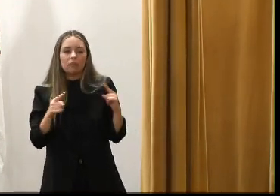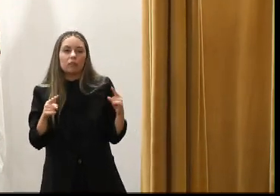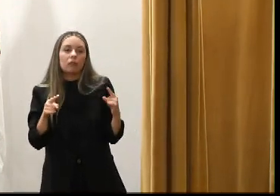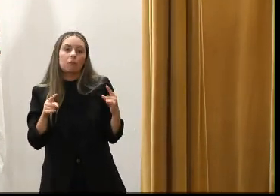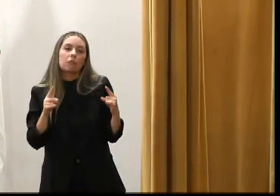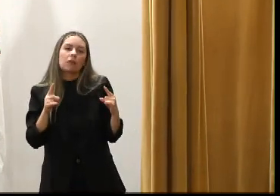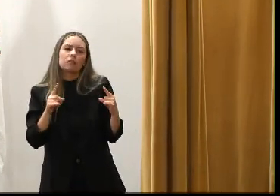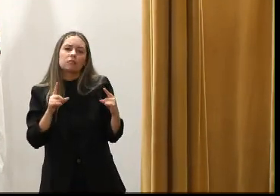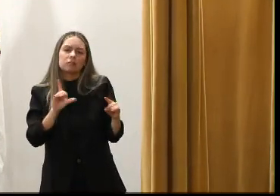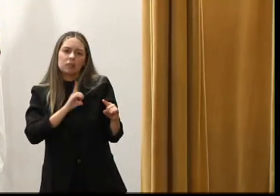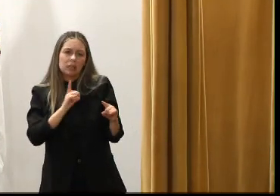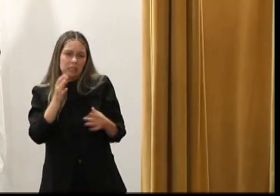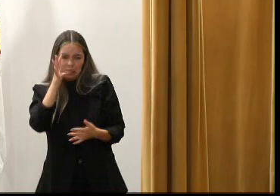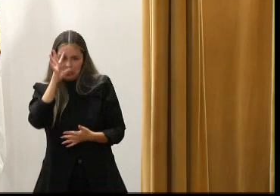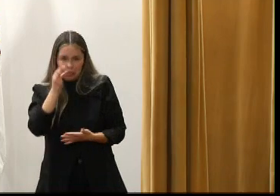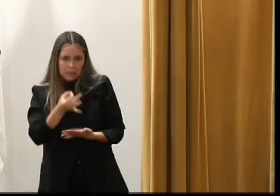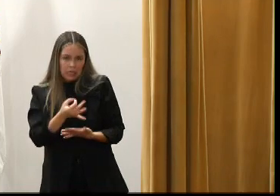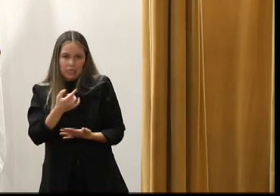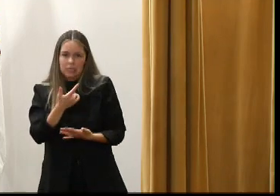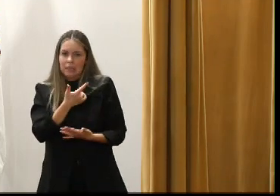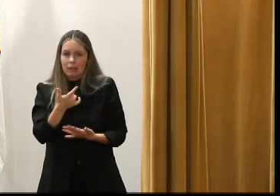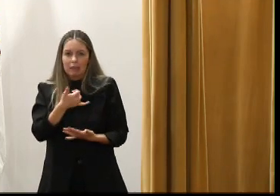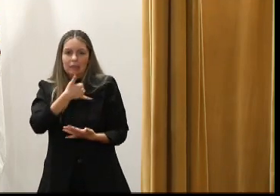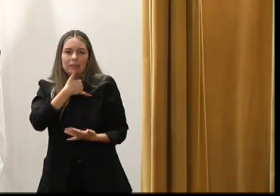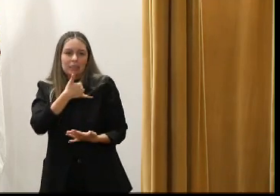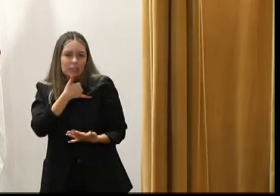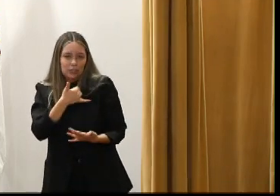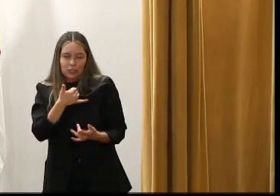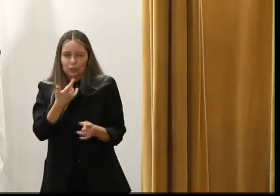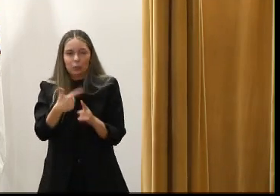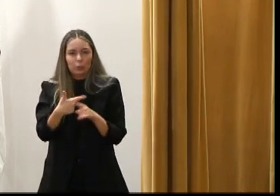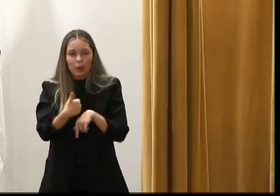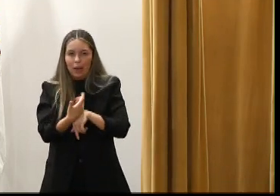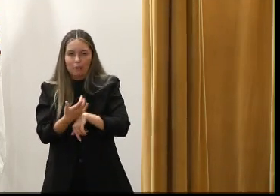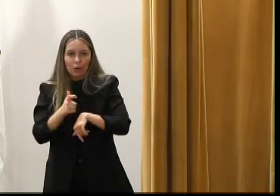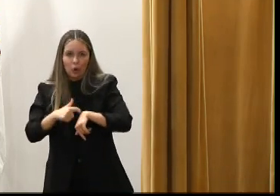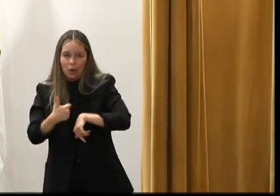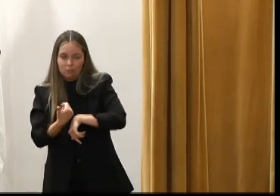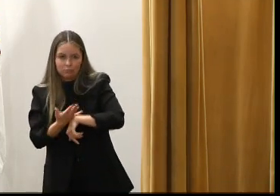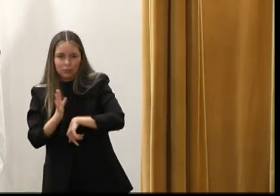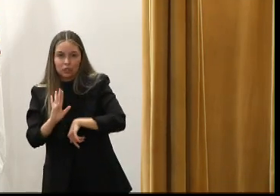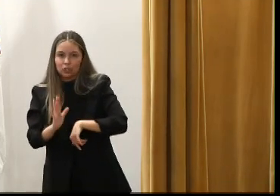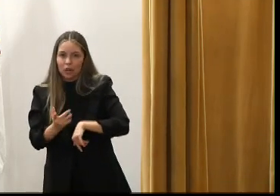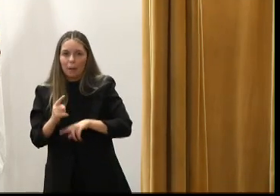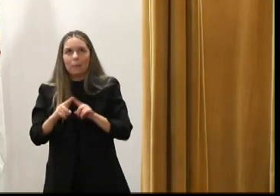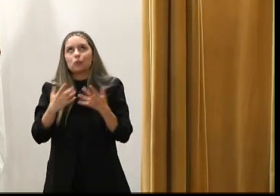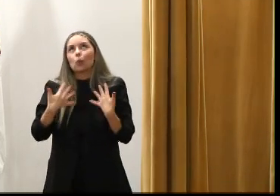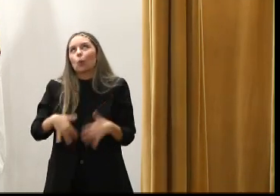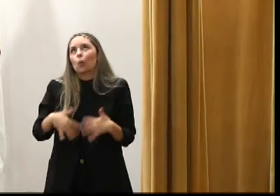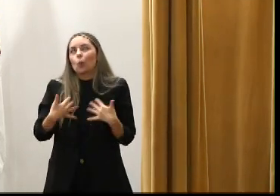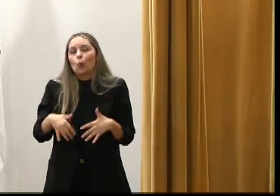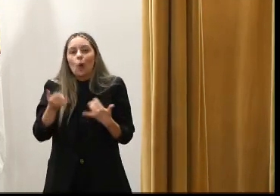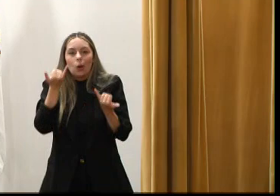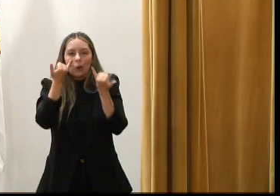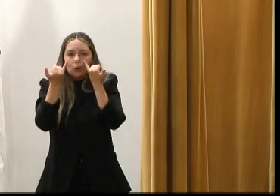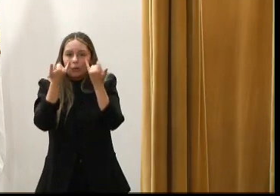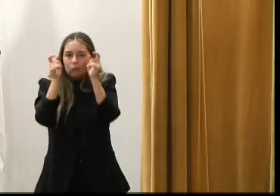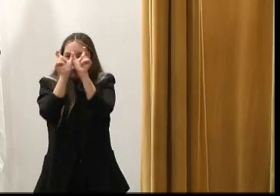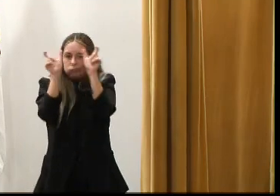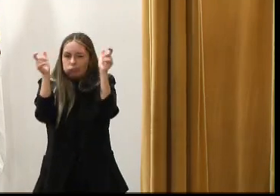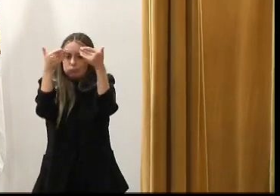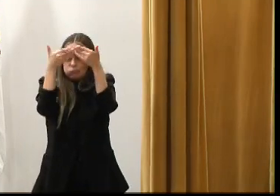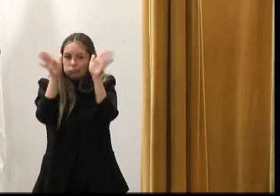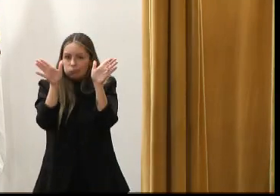tenho certeza também que ninguém aqui ficou chateado, né? Porque avançamos um pouquinho da hora, mas foi muito enriquecedor, trouxe muito conhecimento para a gente